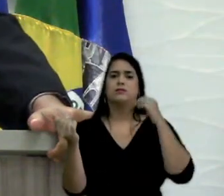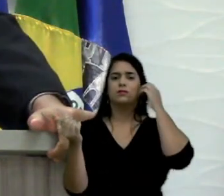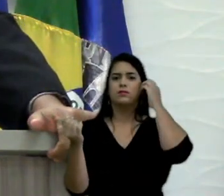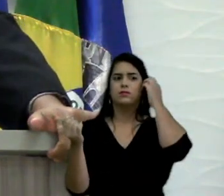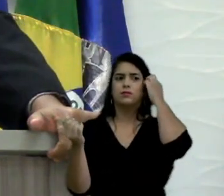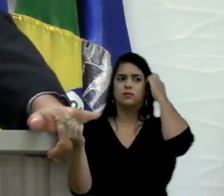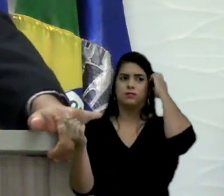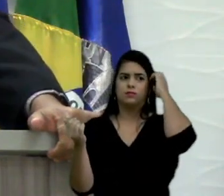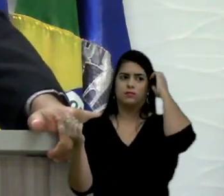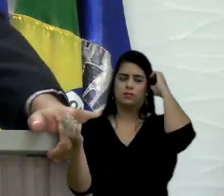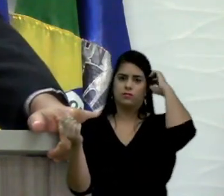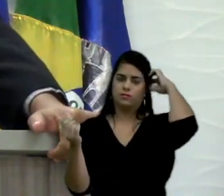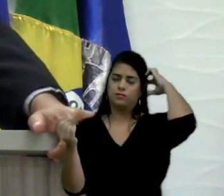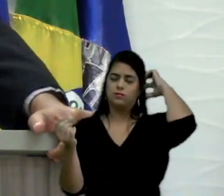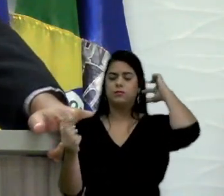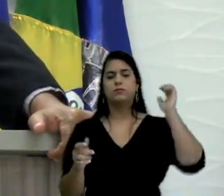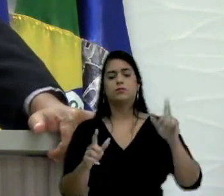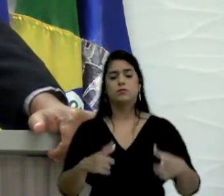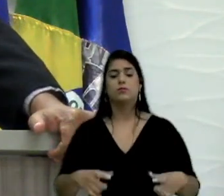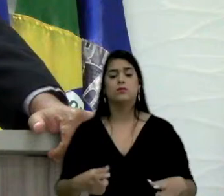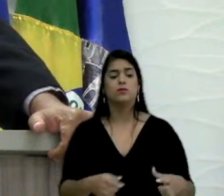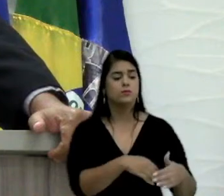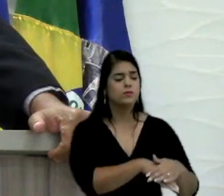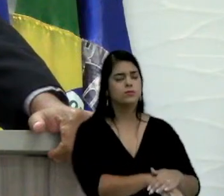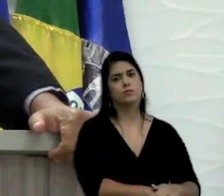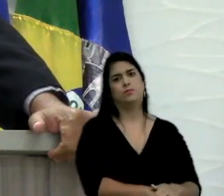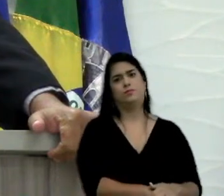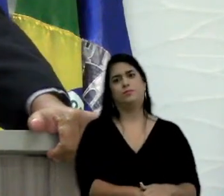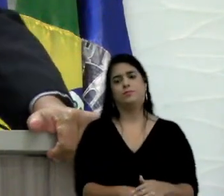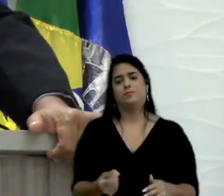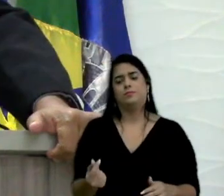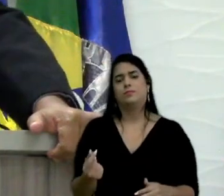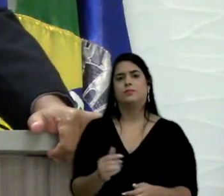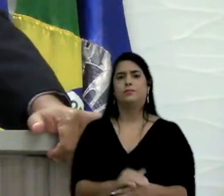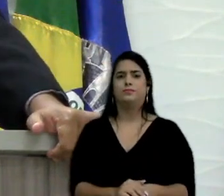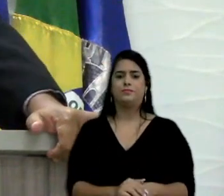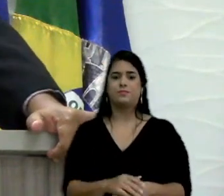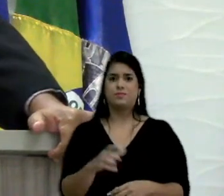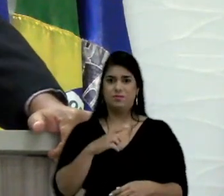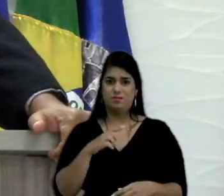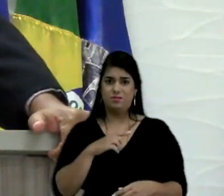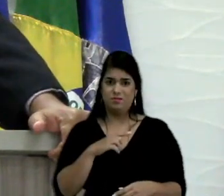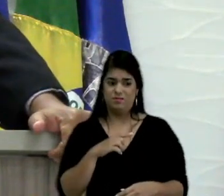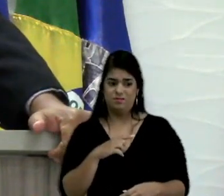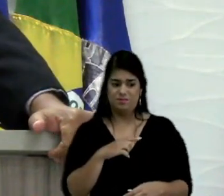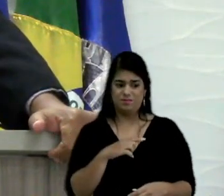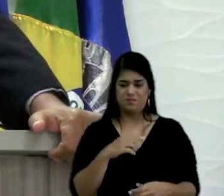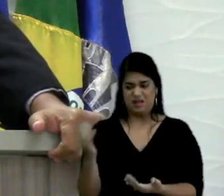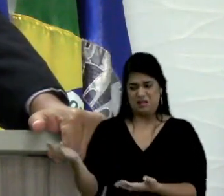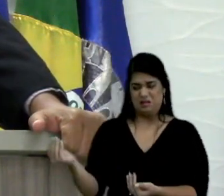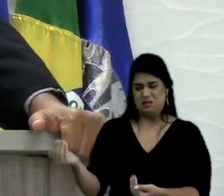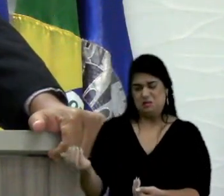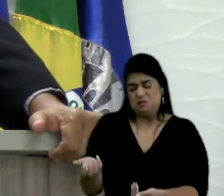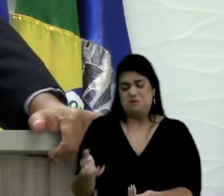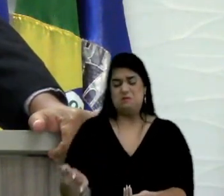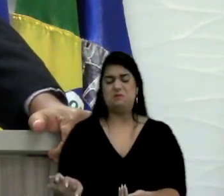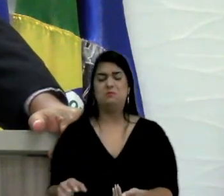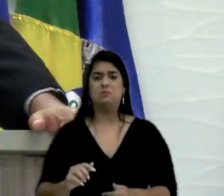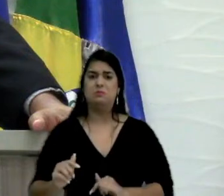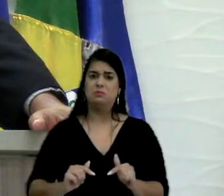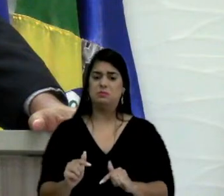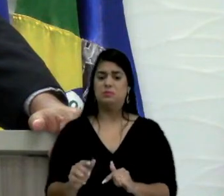vendeu uma coisa e tá levando dinheiro aí tem un moleque aí que não quer trabalhar mais só quer ver de de